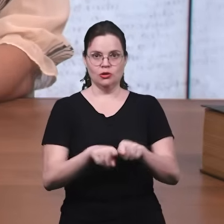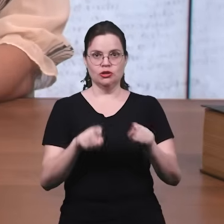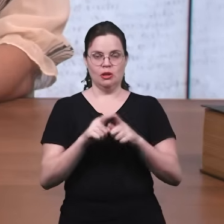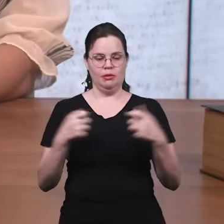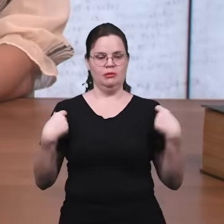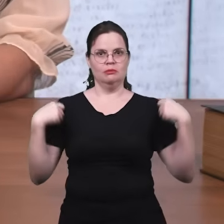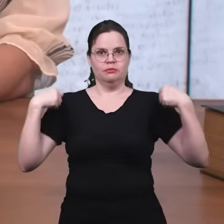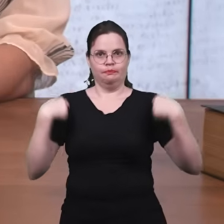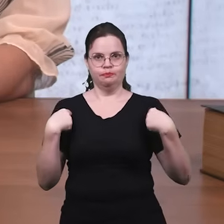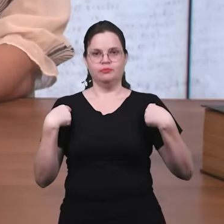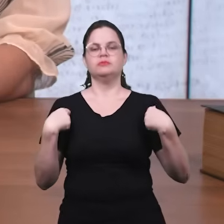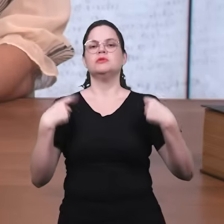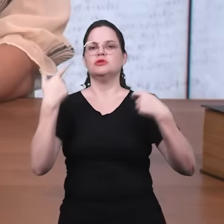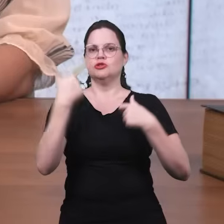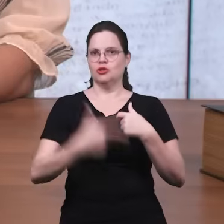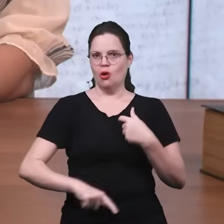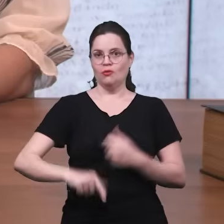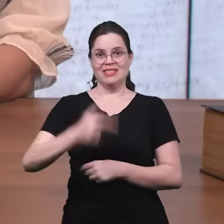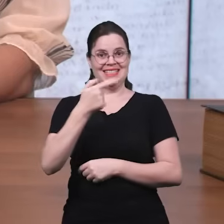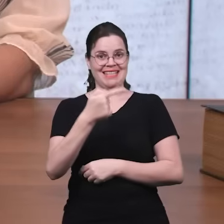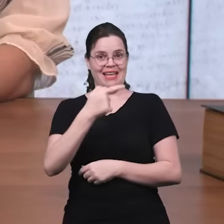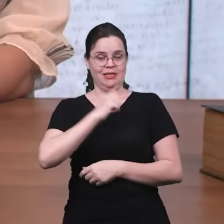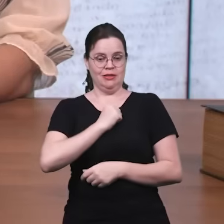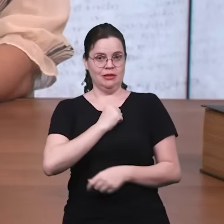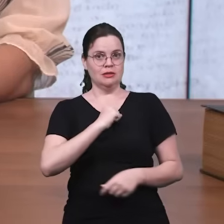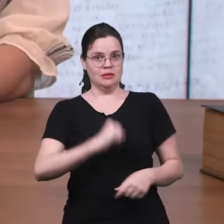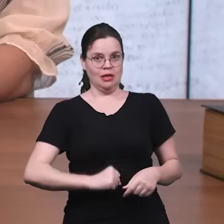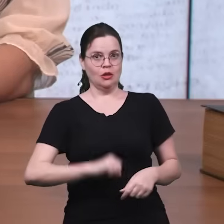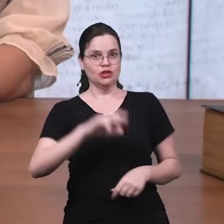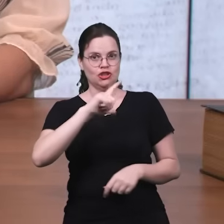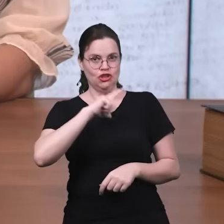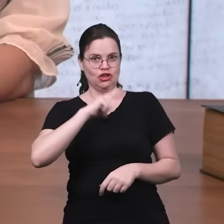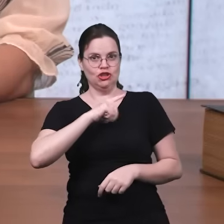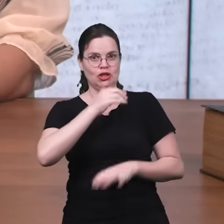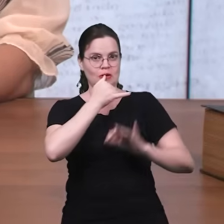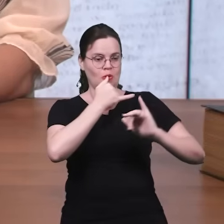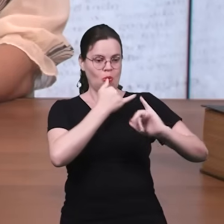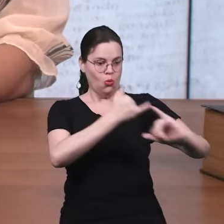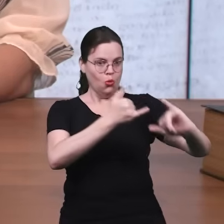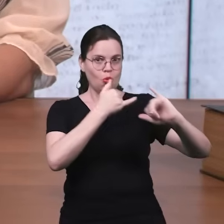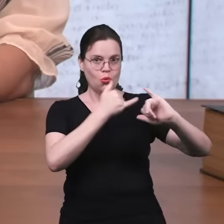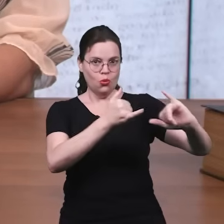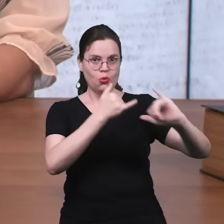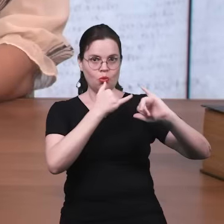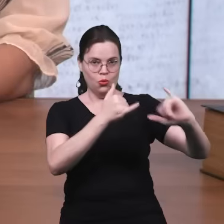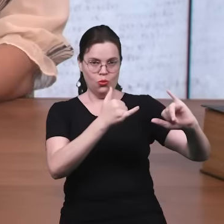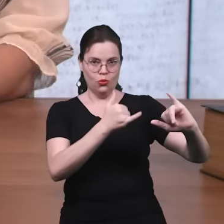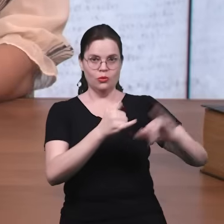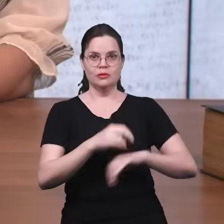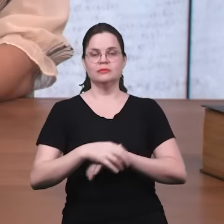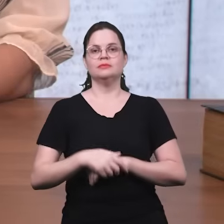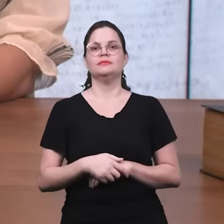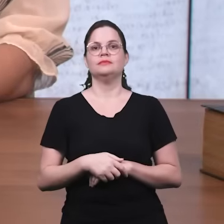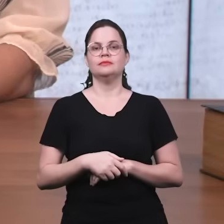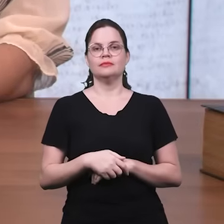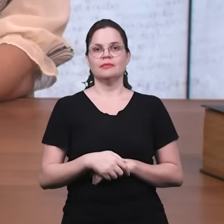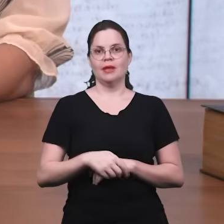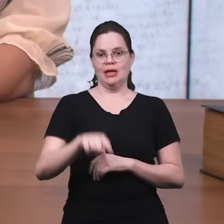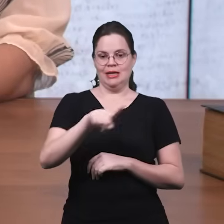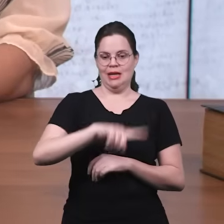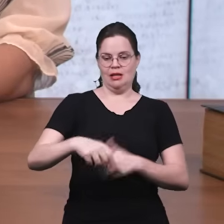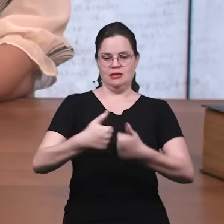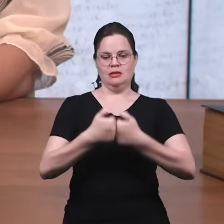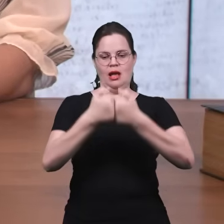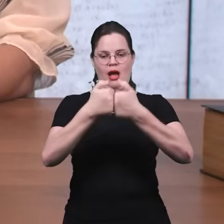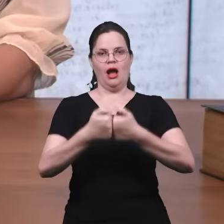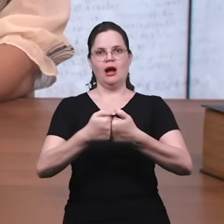Senhor. E os 7 sacerdotes que levavam as 7 buzinas de carneiro diante da arca do